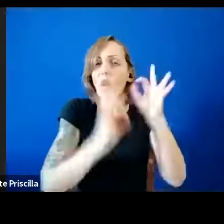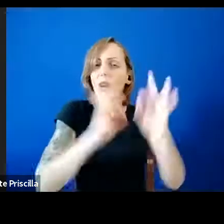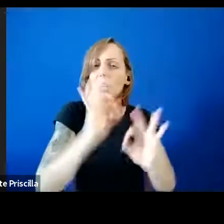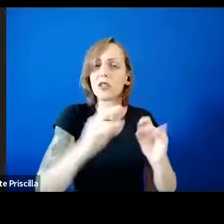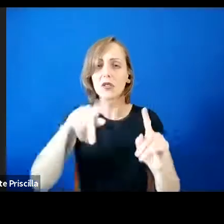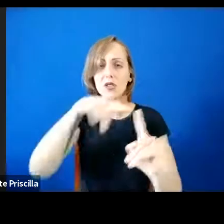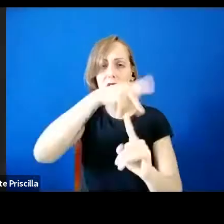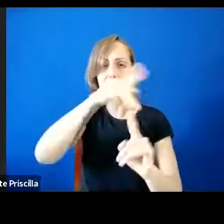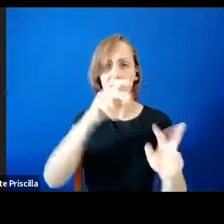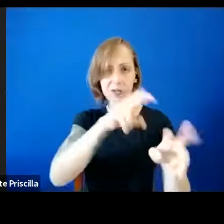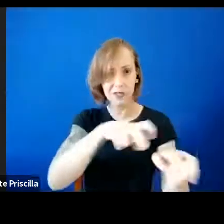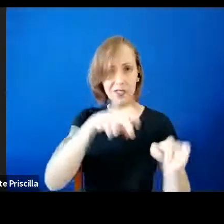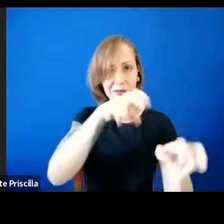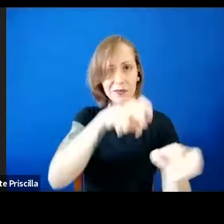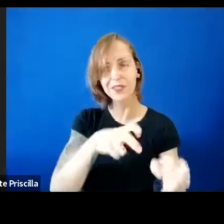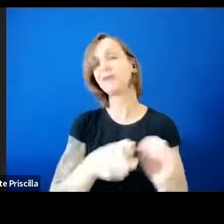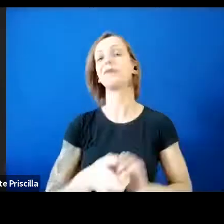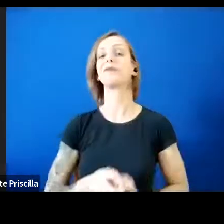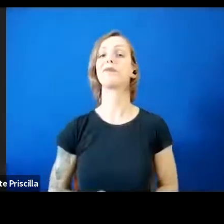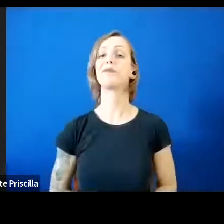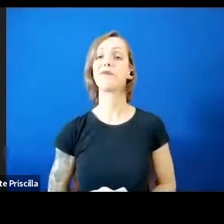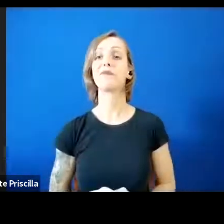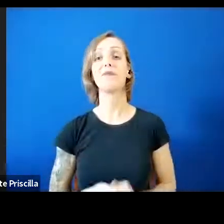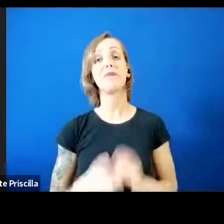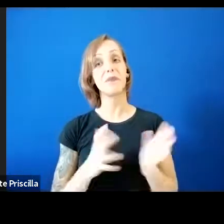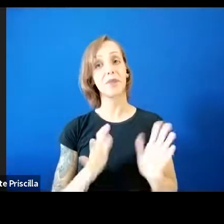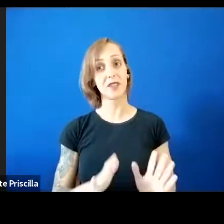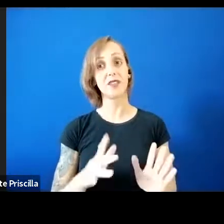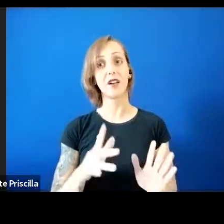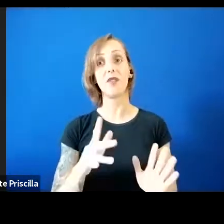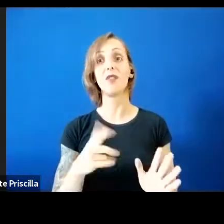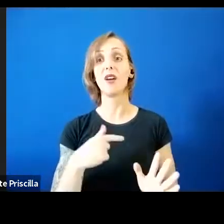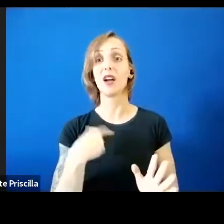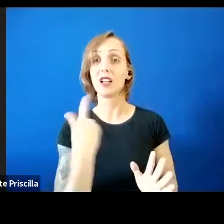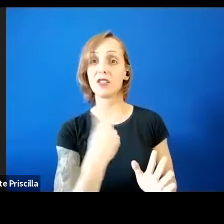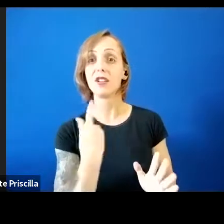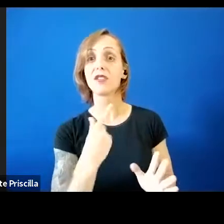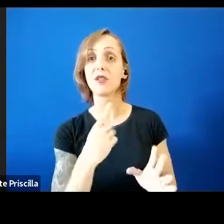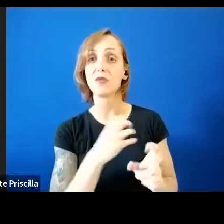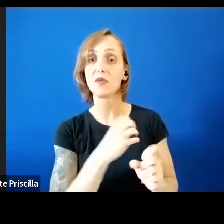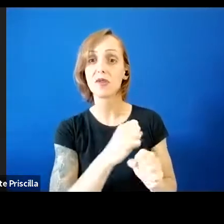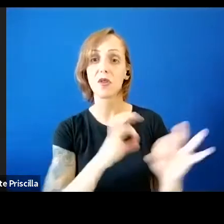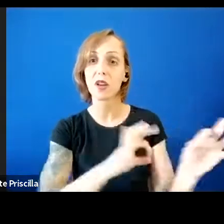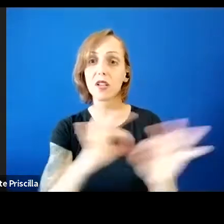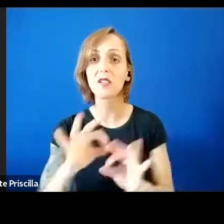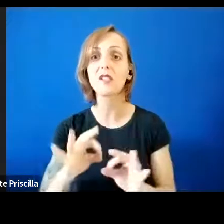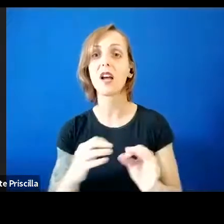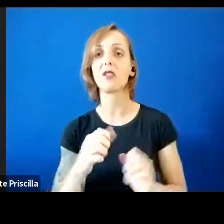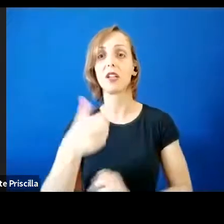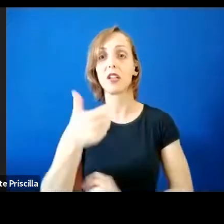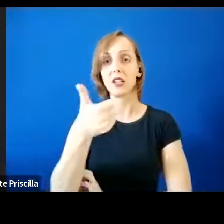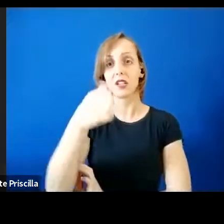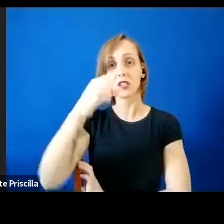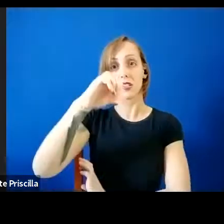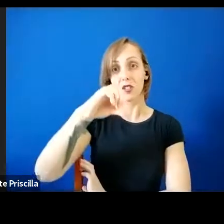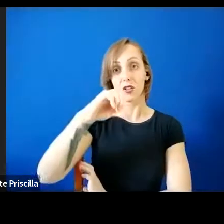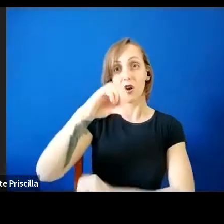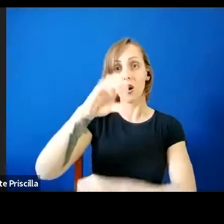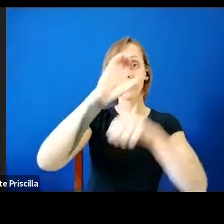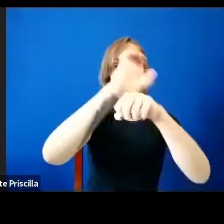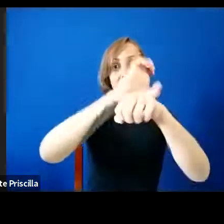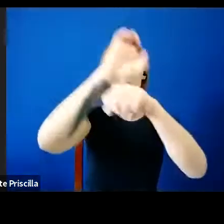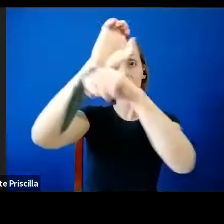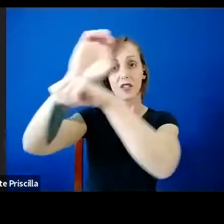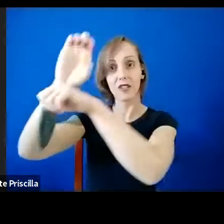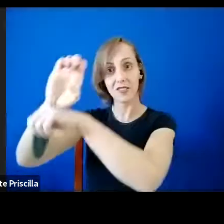plano camponês, como nós estamos organizados em 19 estados no Brasil afora, então a gente começou a planejar o